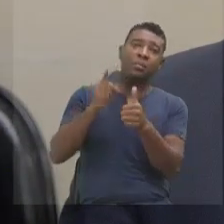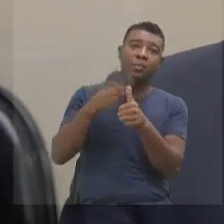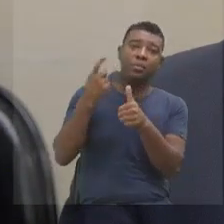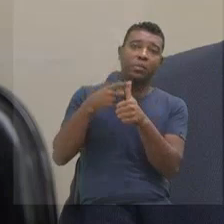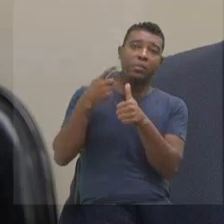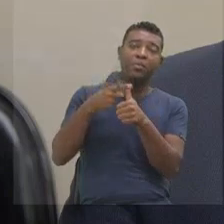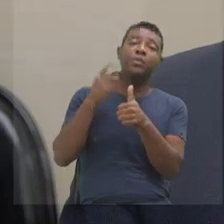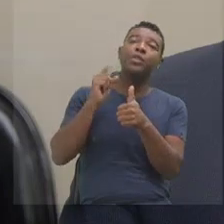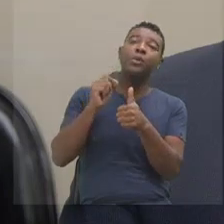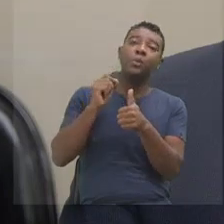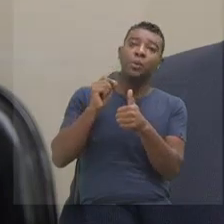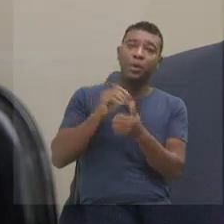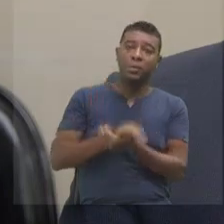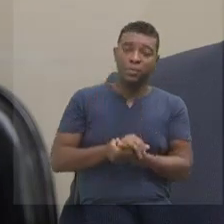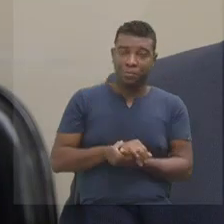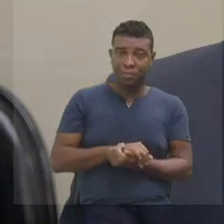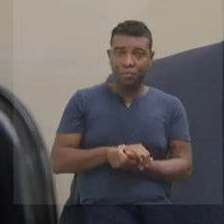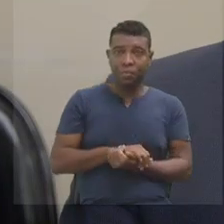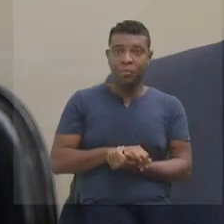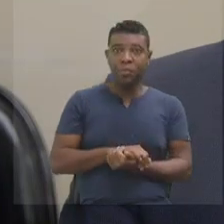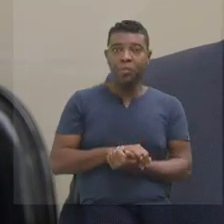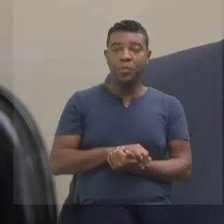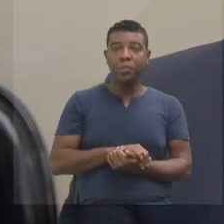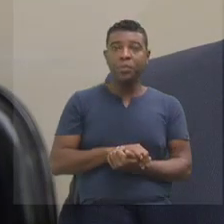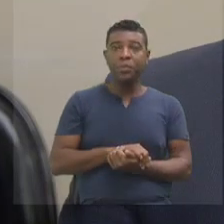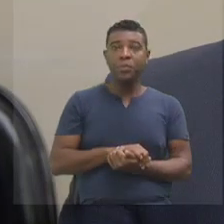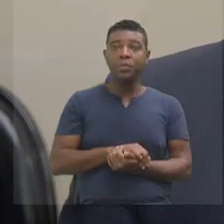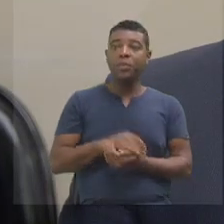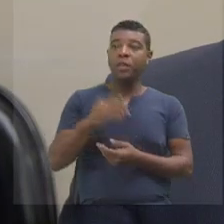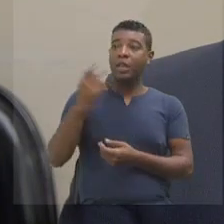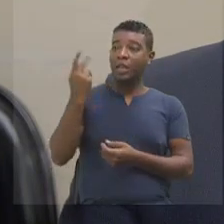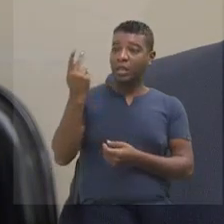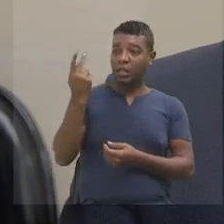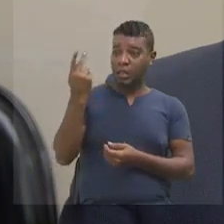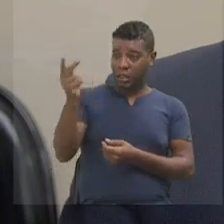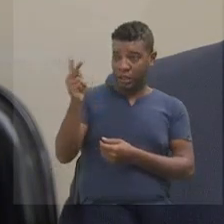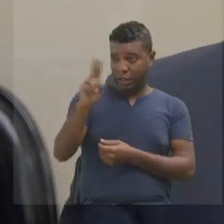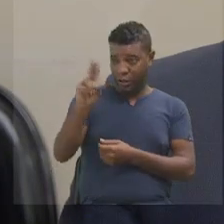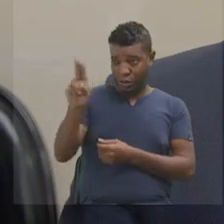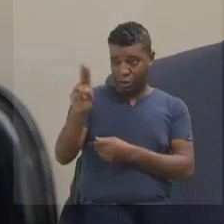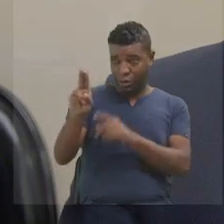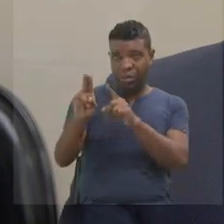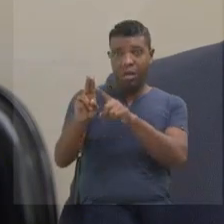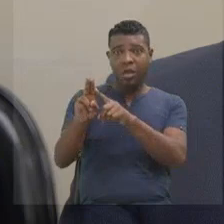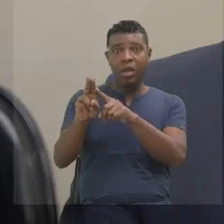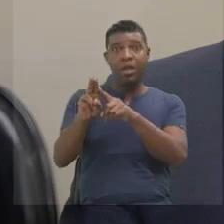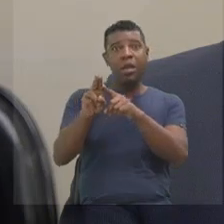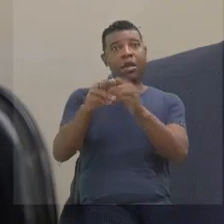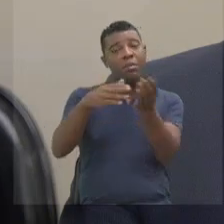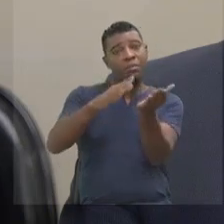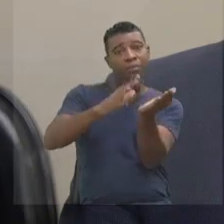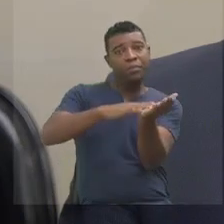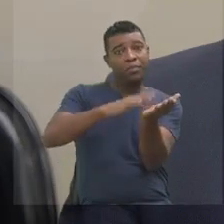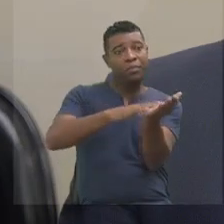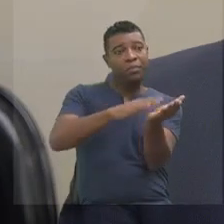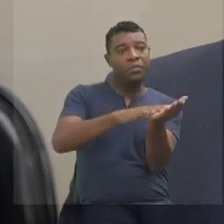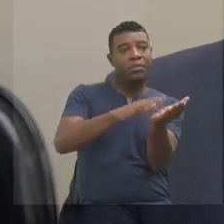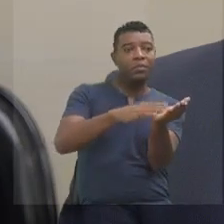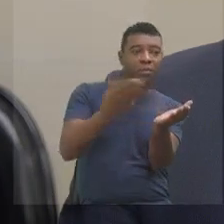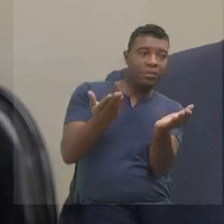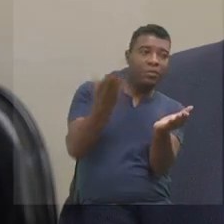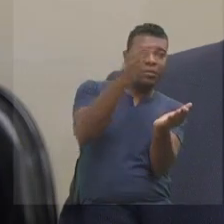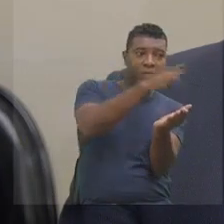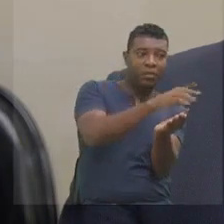em nome em seu nome complementar e agradecer e parabenizar o governador de Minas Gerais